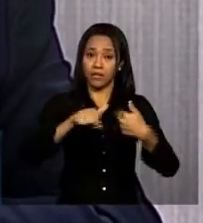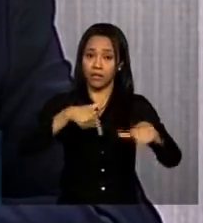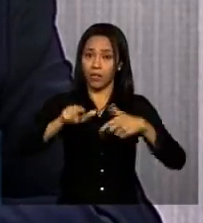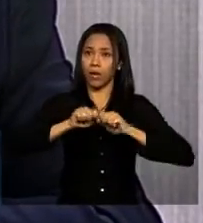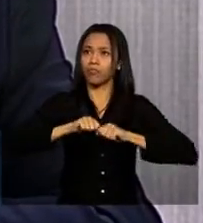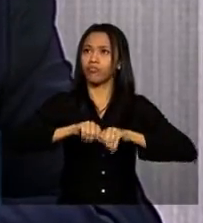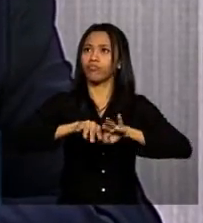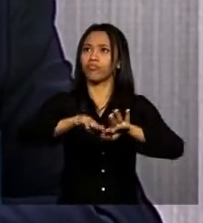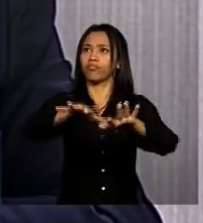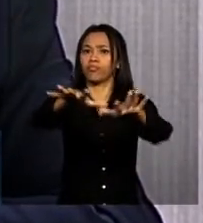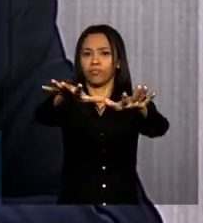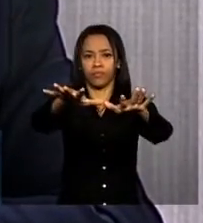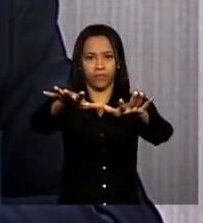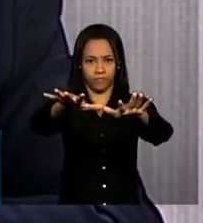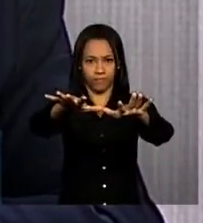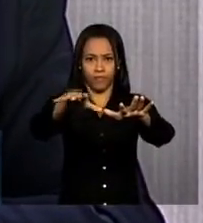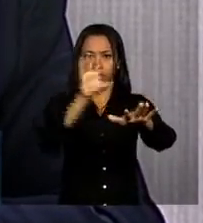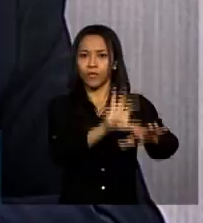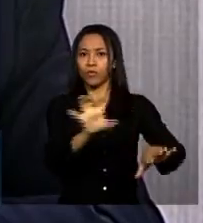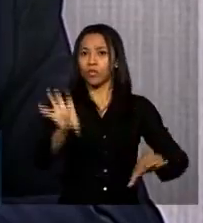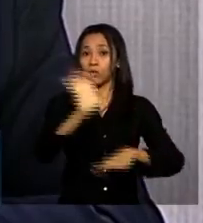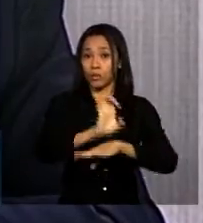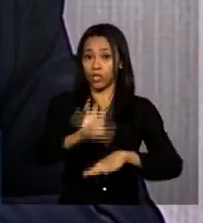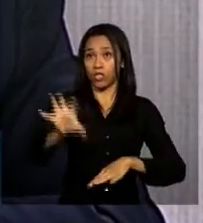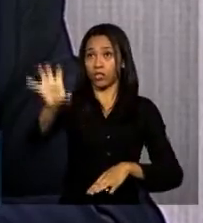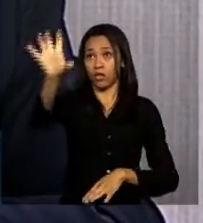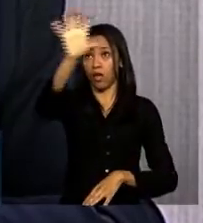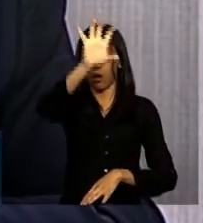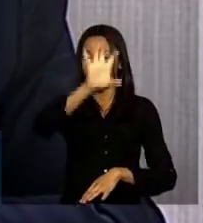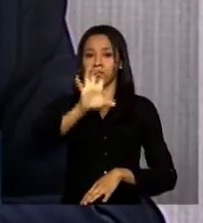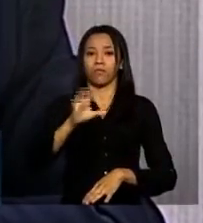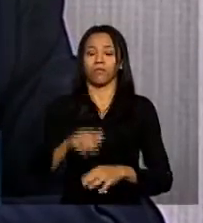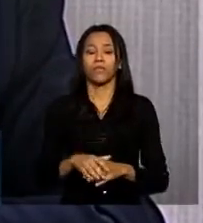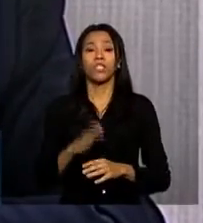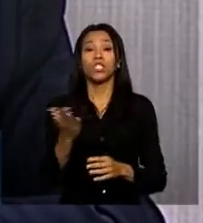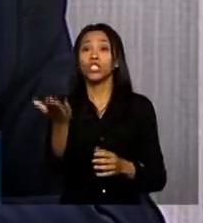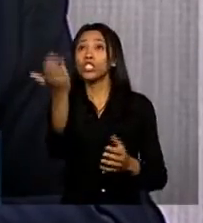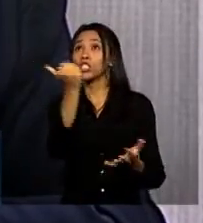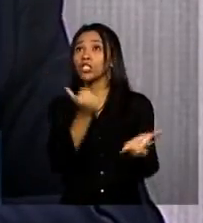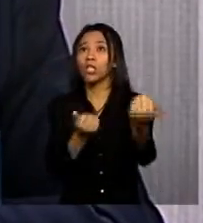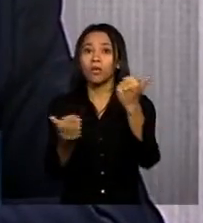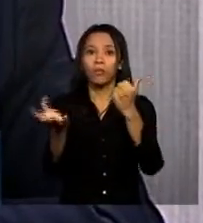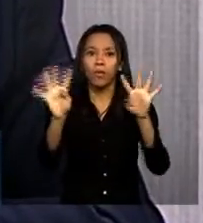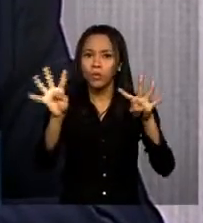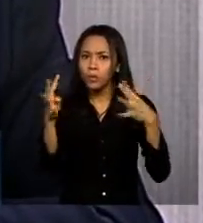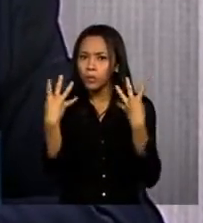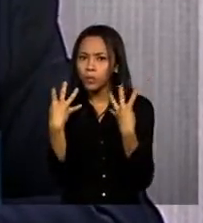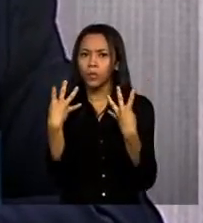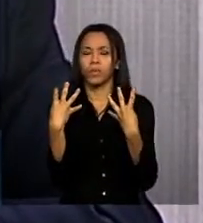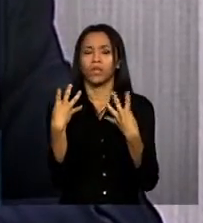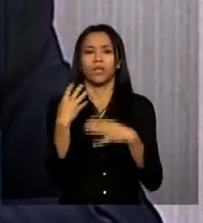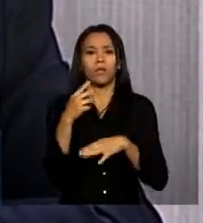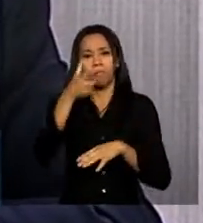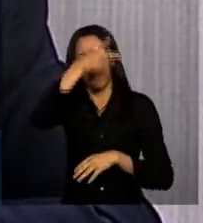demais estruturas da federação e da sociedade, chamando os estados, chamando as